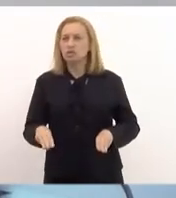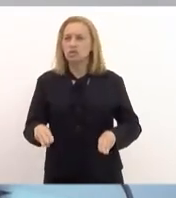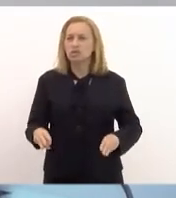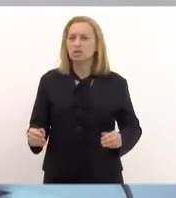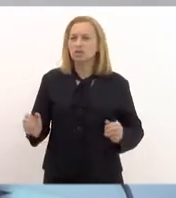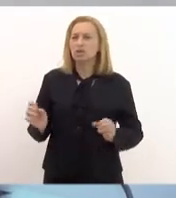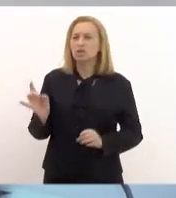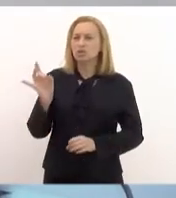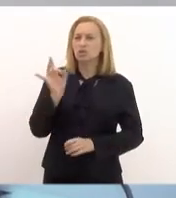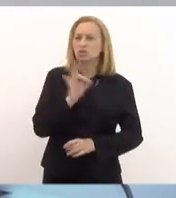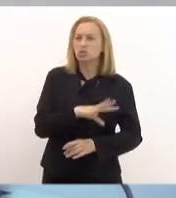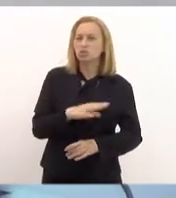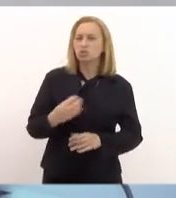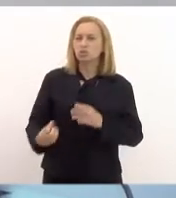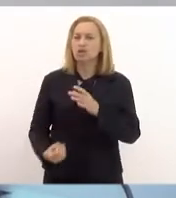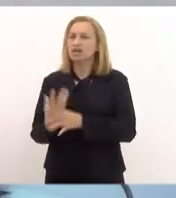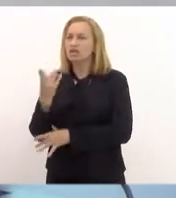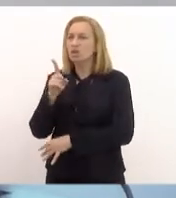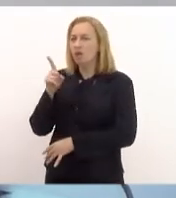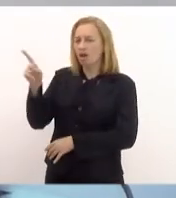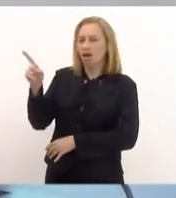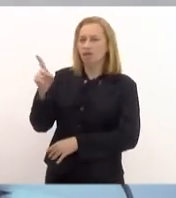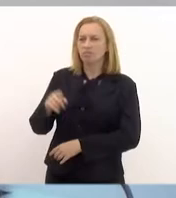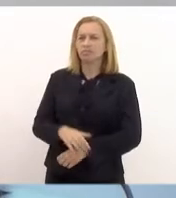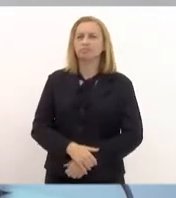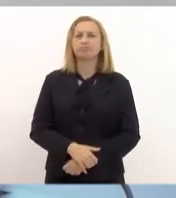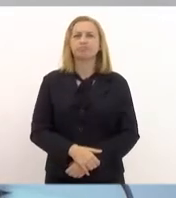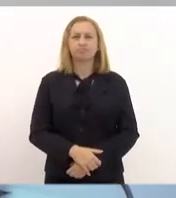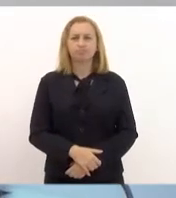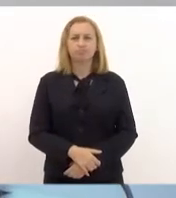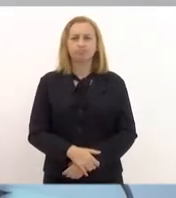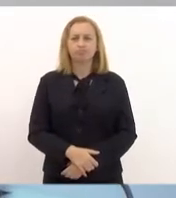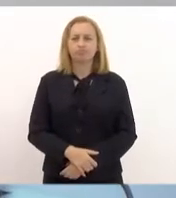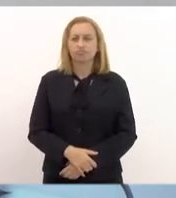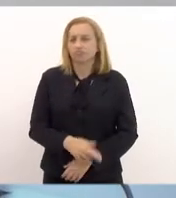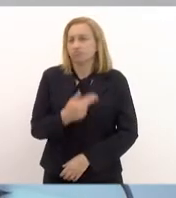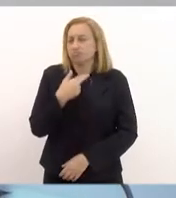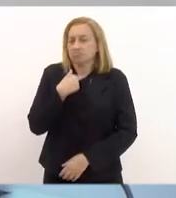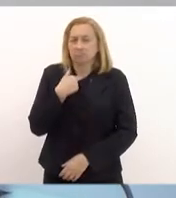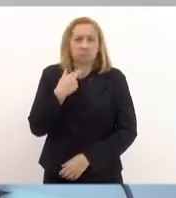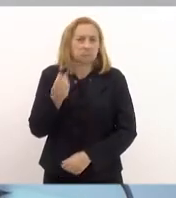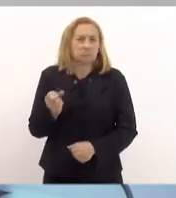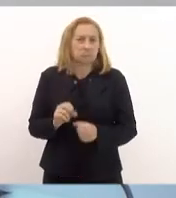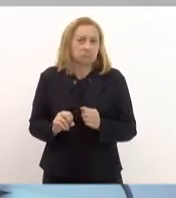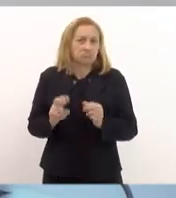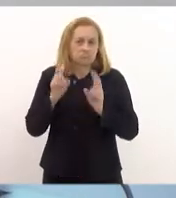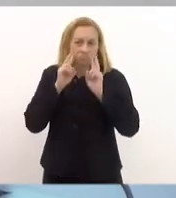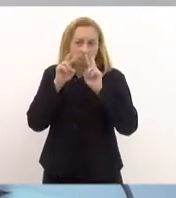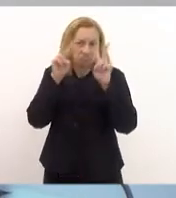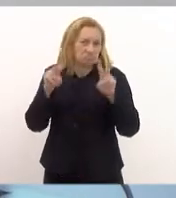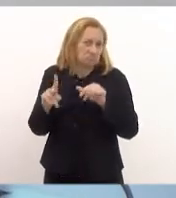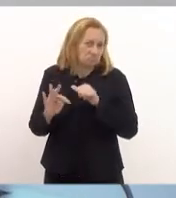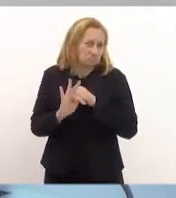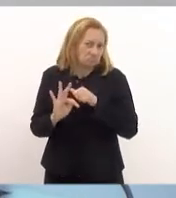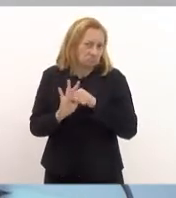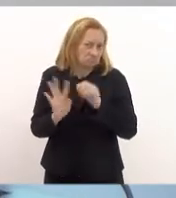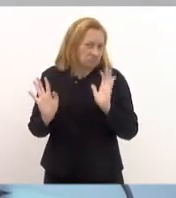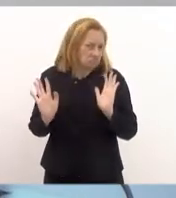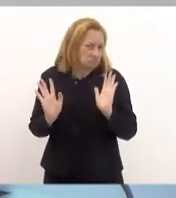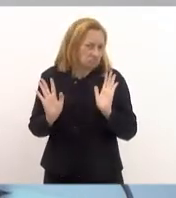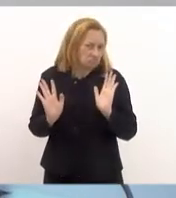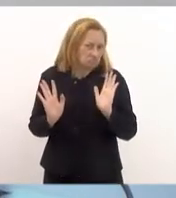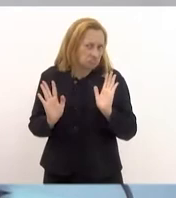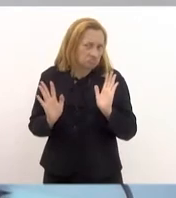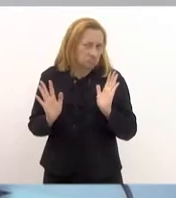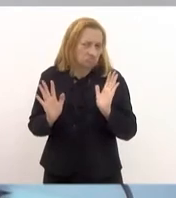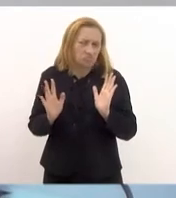da última instalação lá. Né? Isso não pode ser feito, sob ponto de vista técnico,